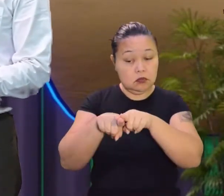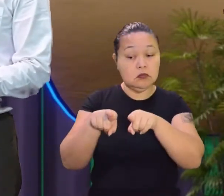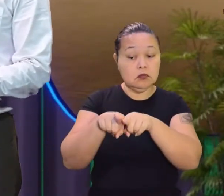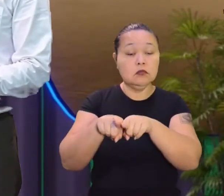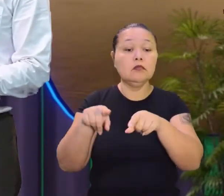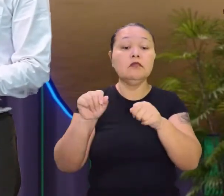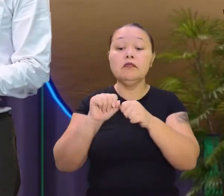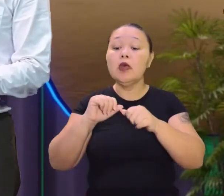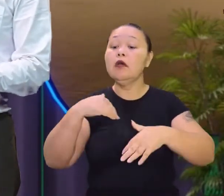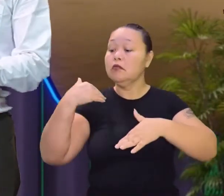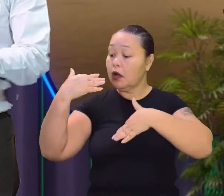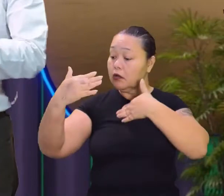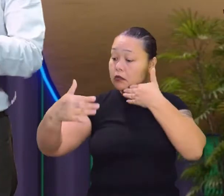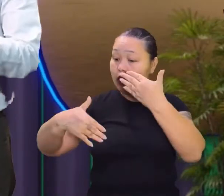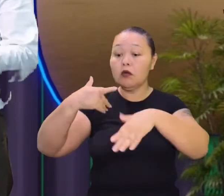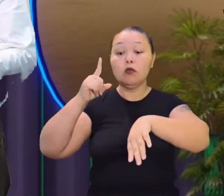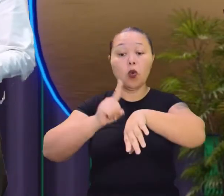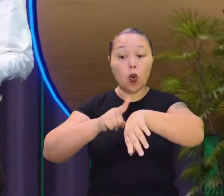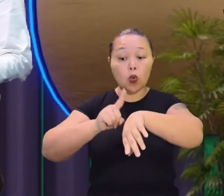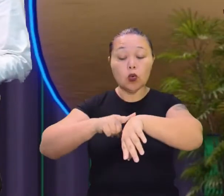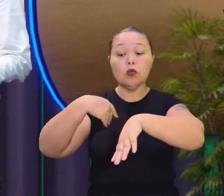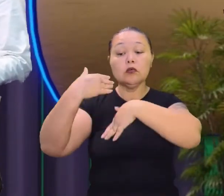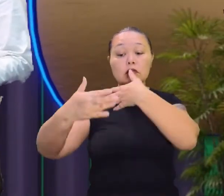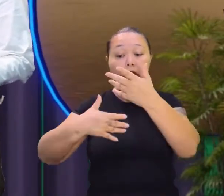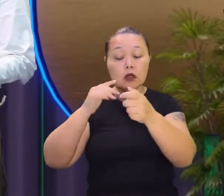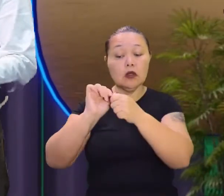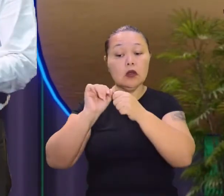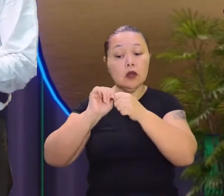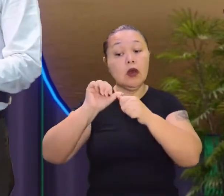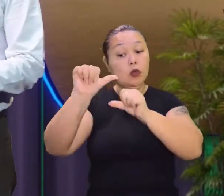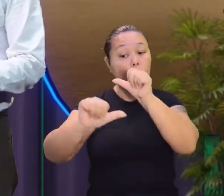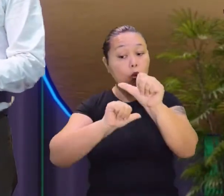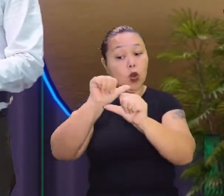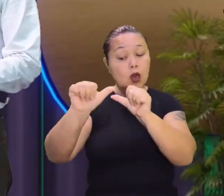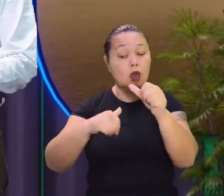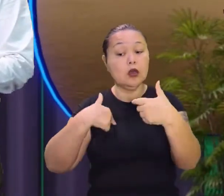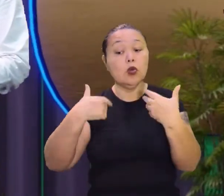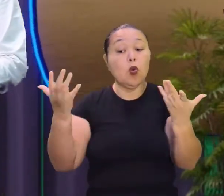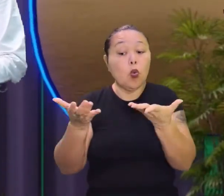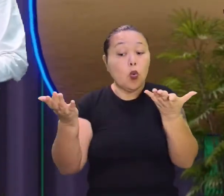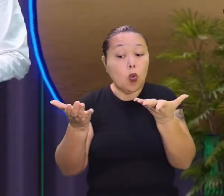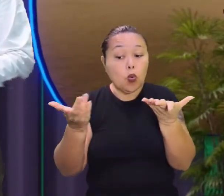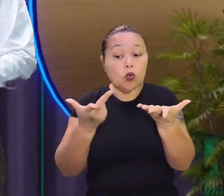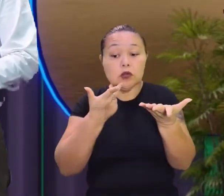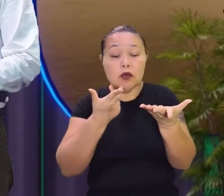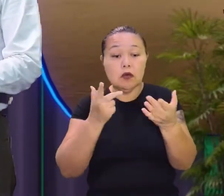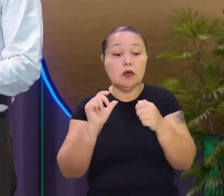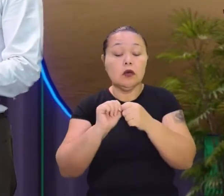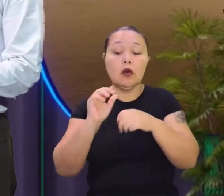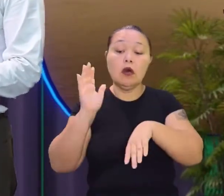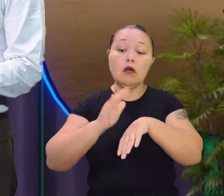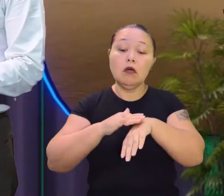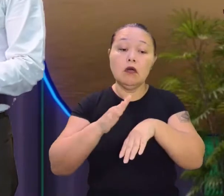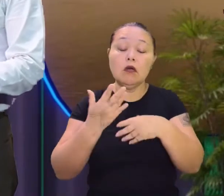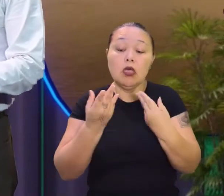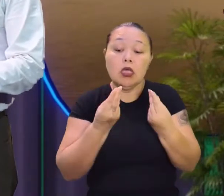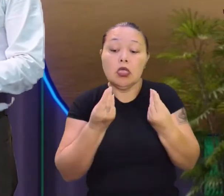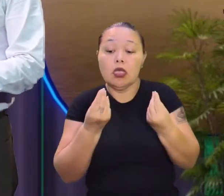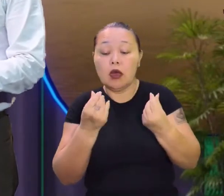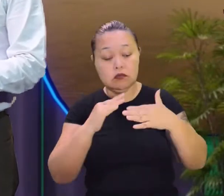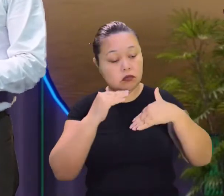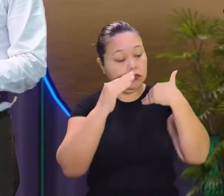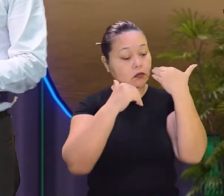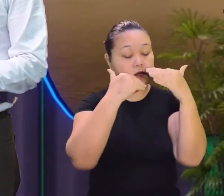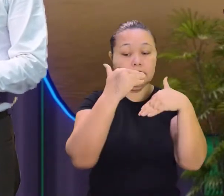sendo alterada. Então, de acordo com a ordem mundial. Isso mesmo. Então, hoje a gente está falando aí mais para mensurar um